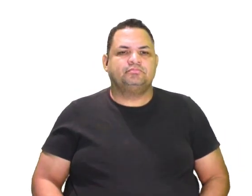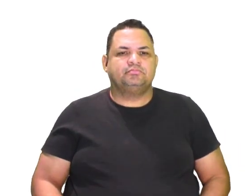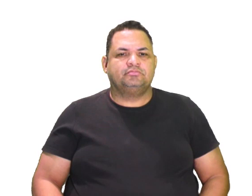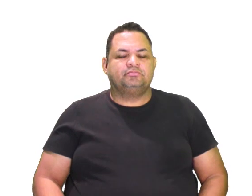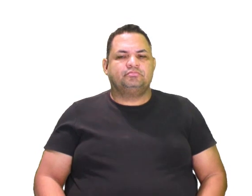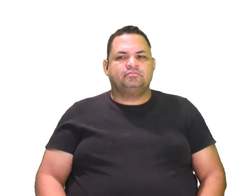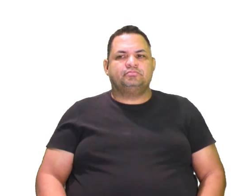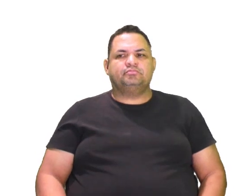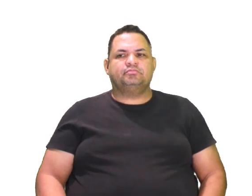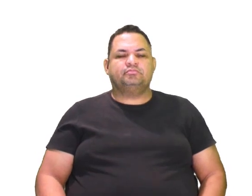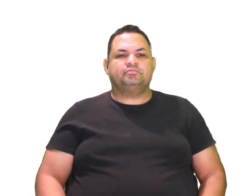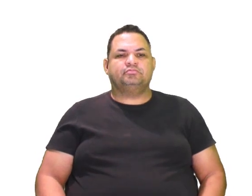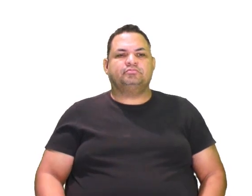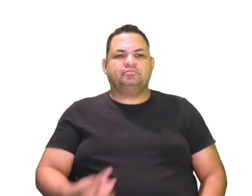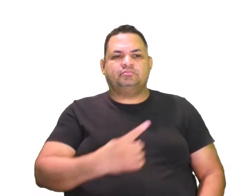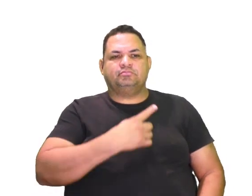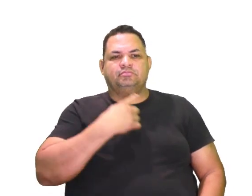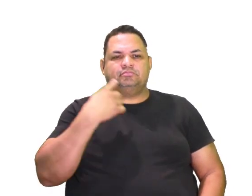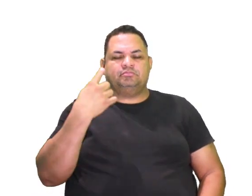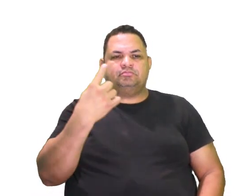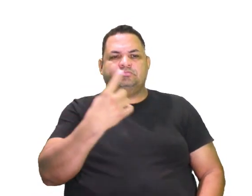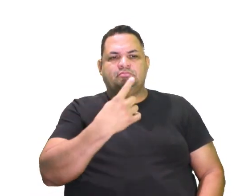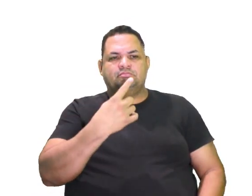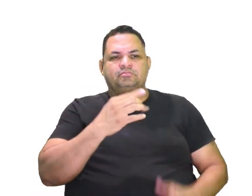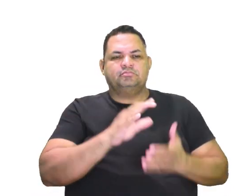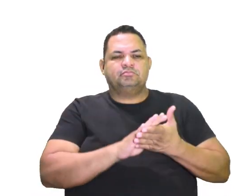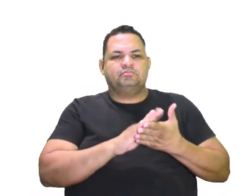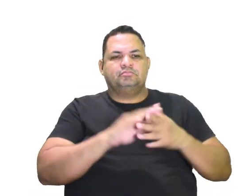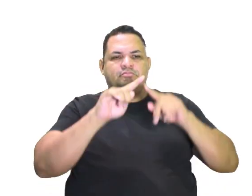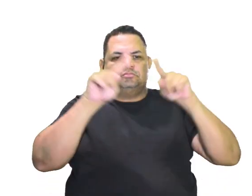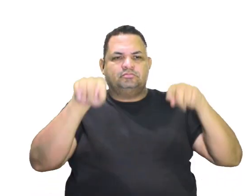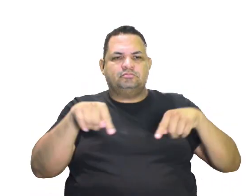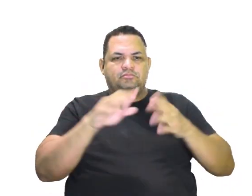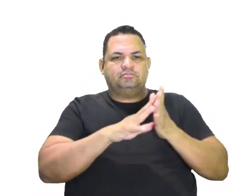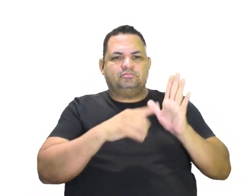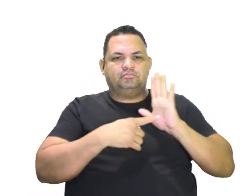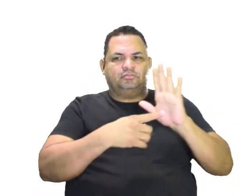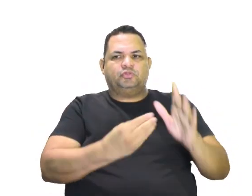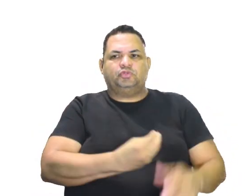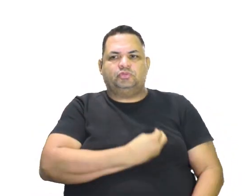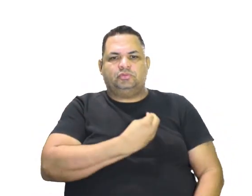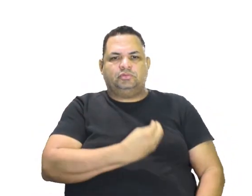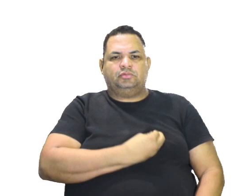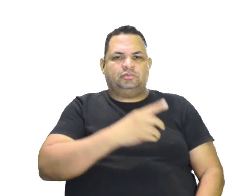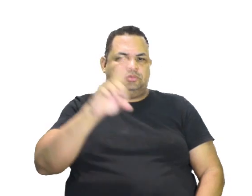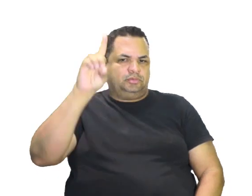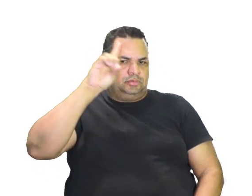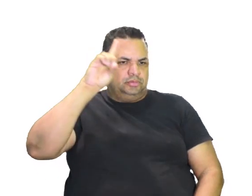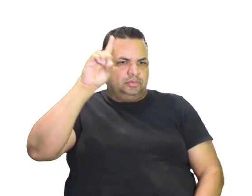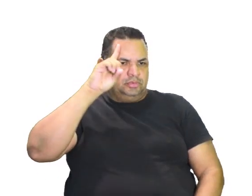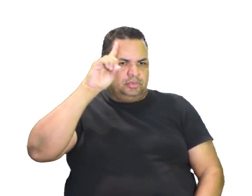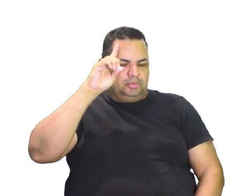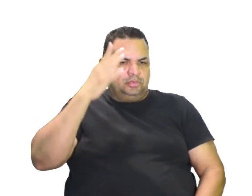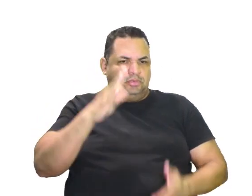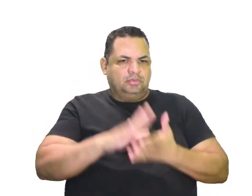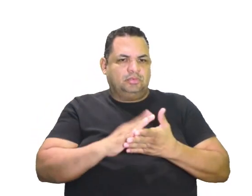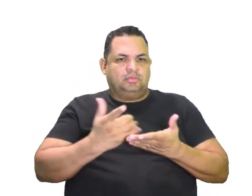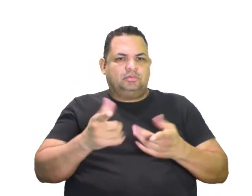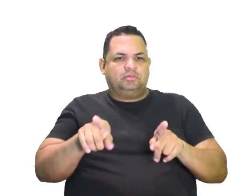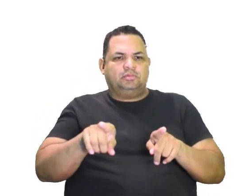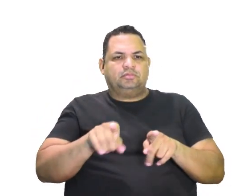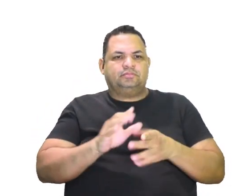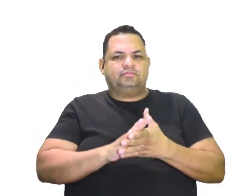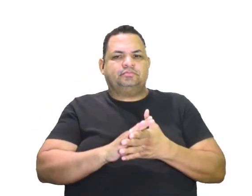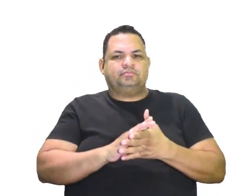Então, seguindo aqui, a gente vê o seguinte, que a obra retrata a vida cotidiana daquelas pessoas cujas vidas consistem